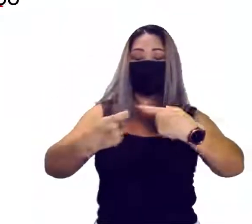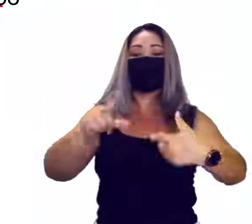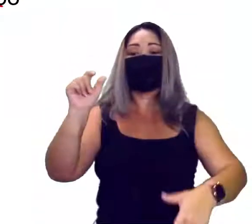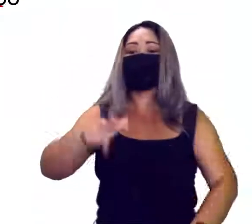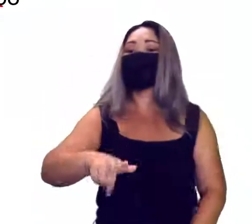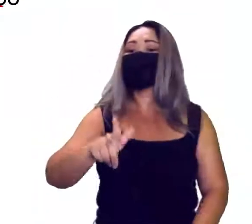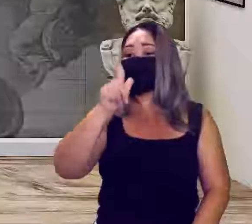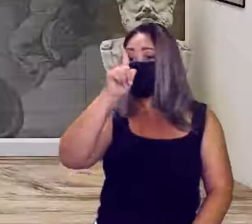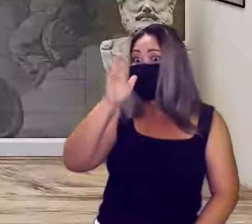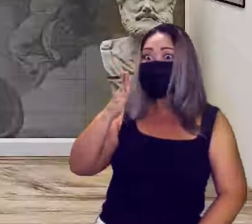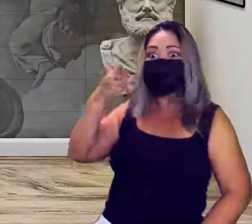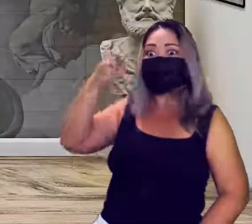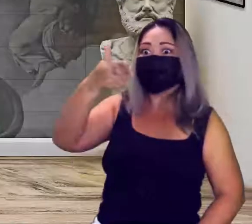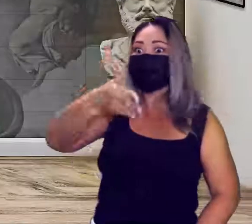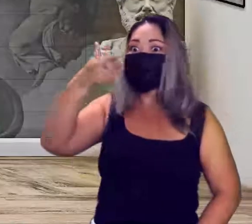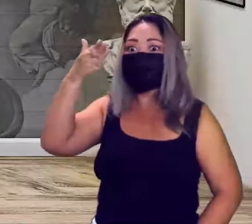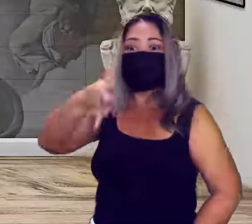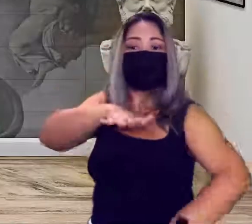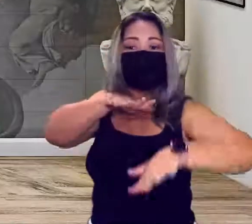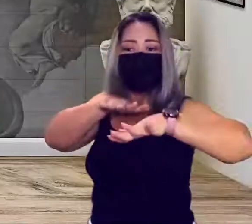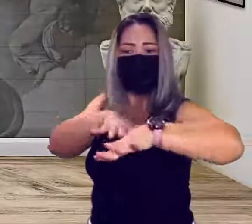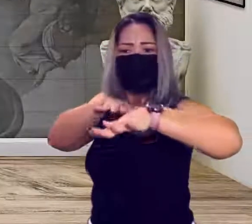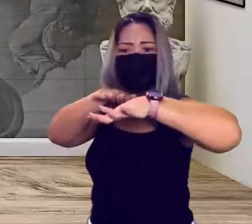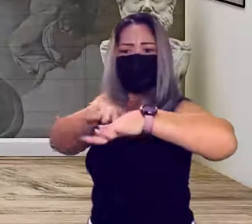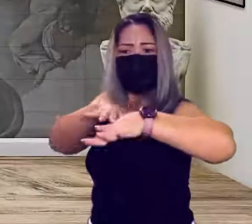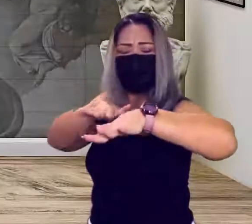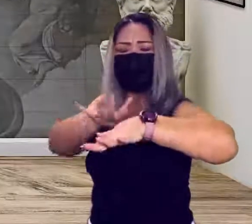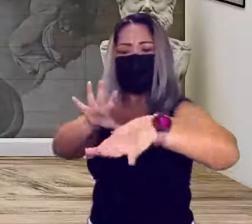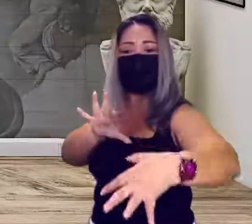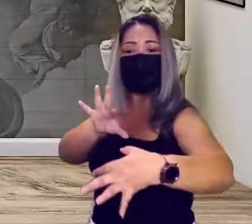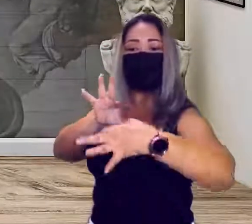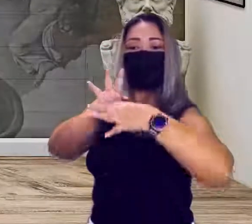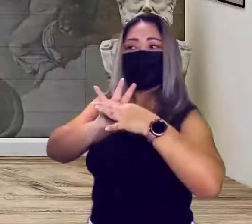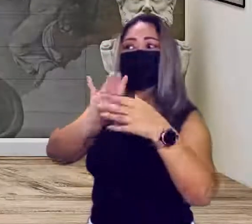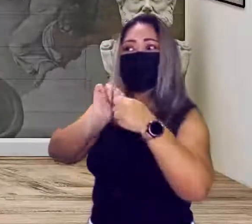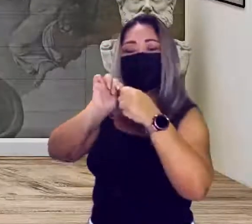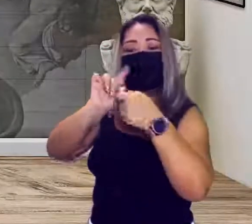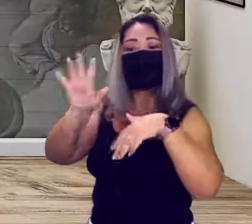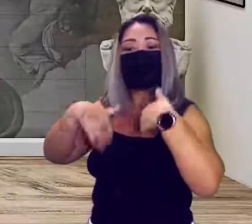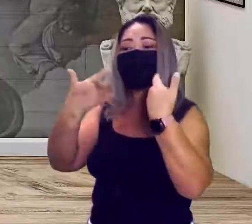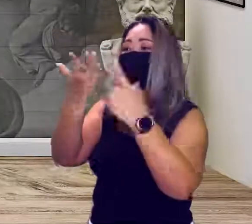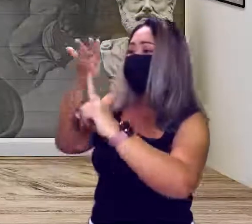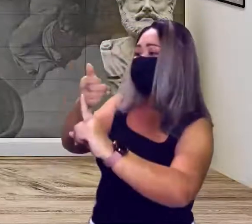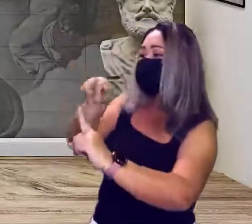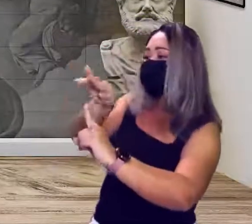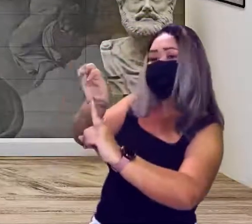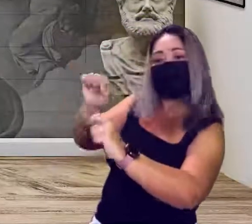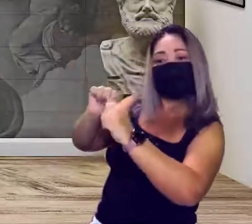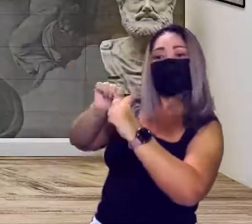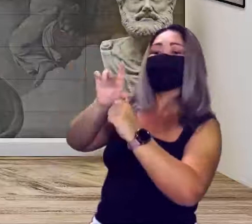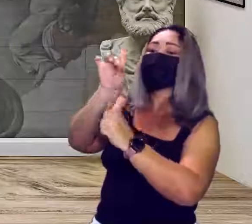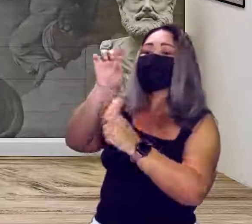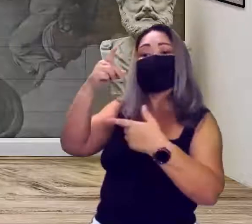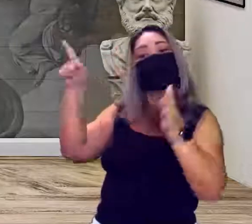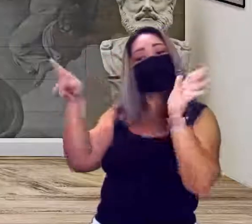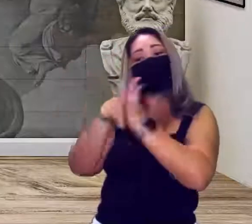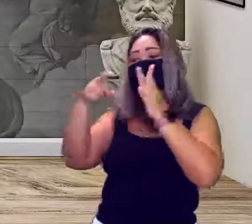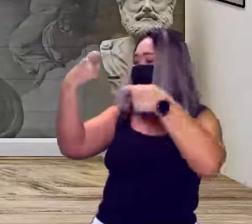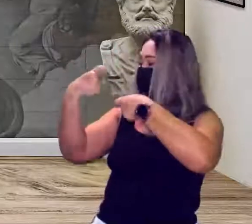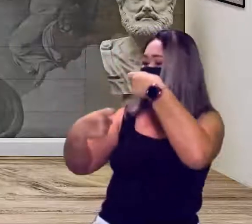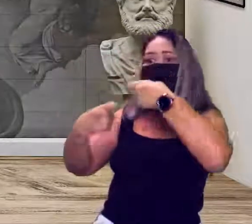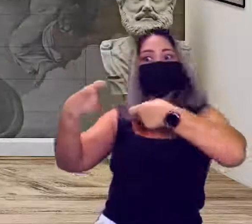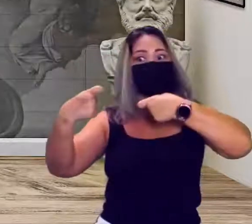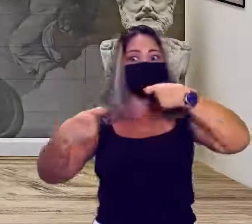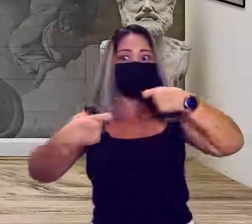gregos, quando iam em batalhas, eles associavam e faziam cultuação a Ares, que é o deus da guerra.